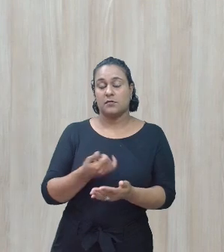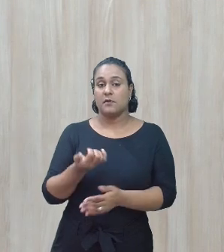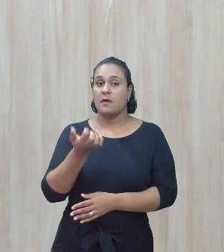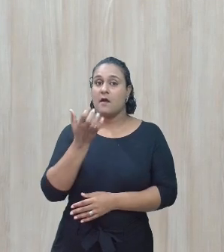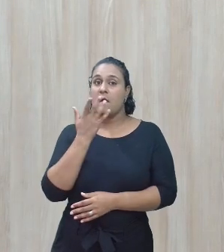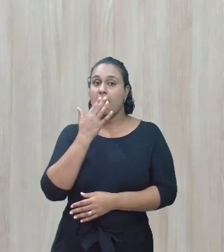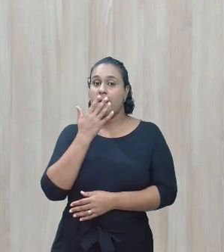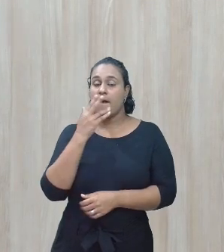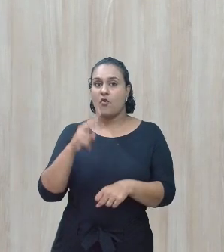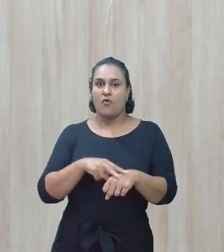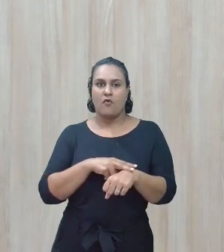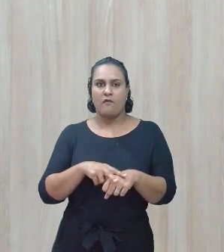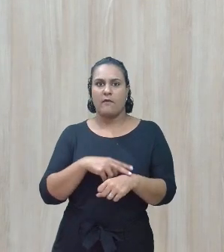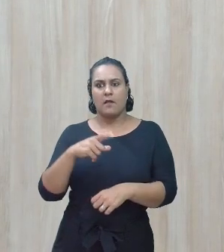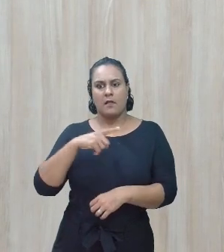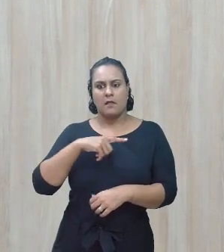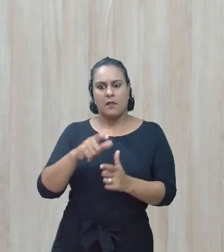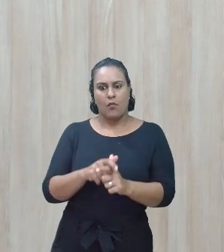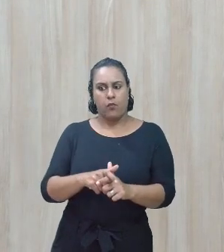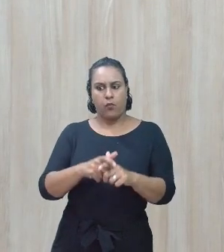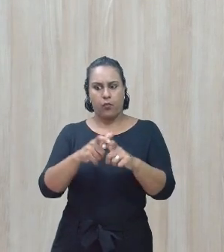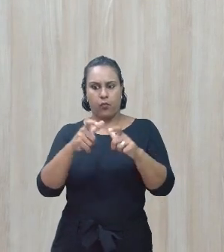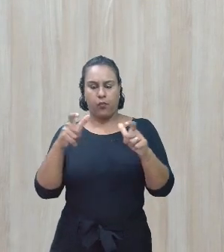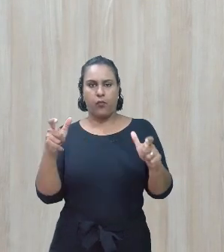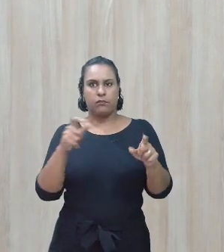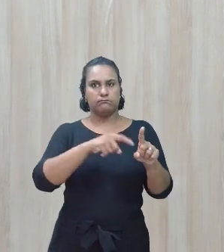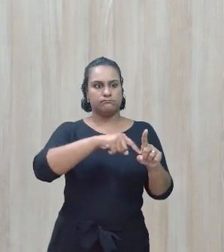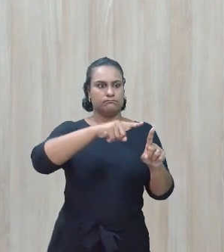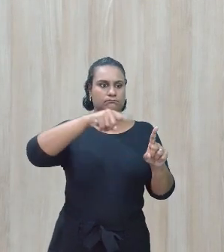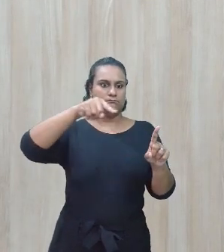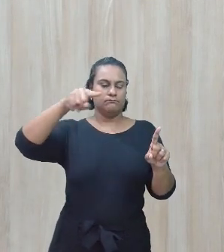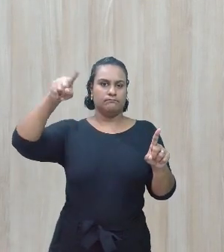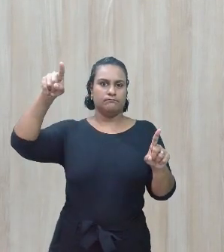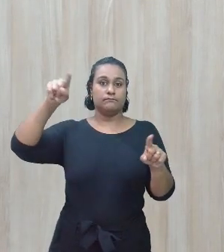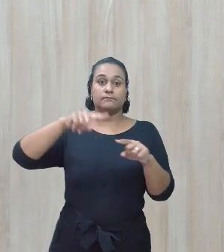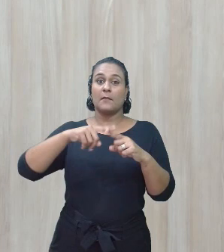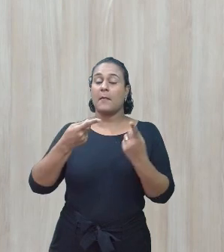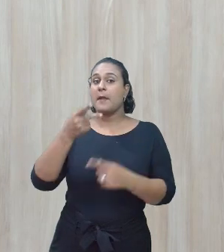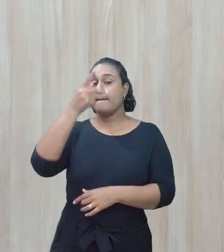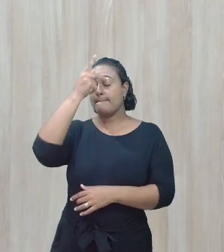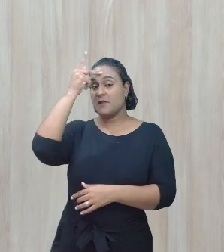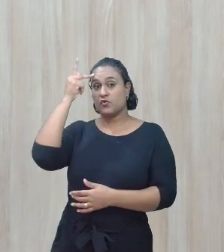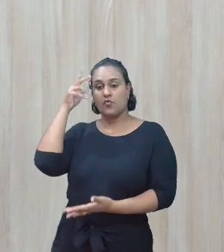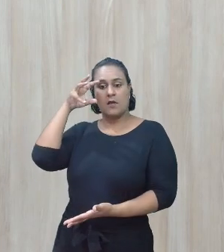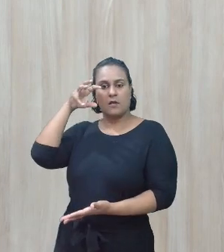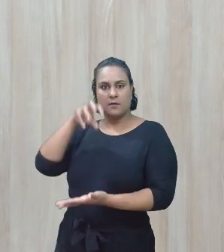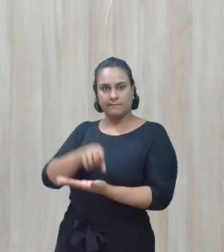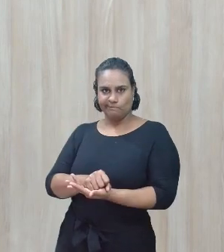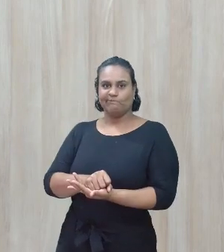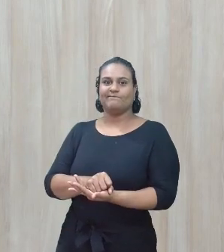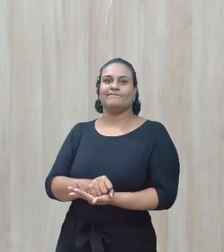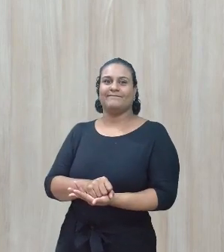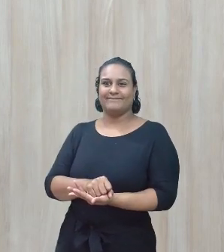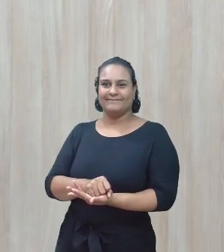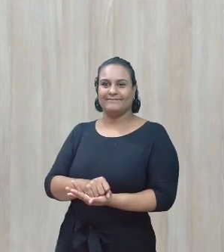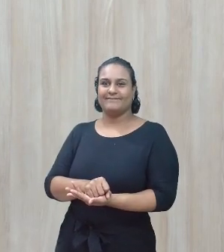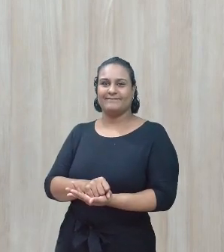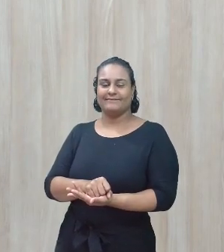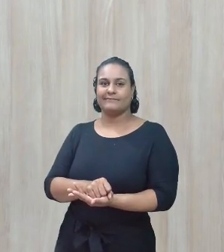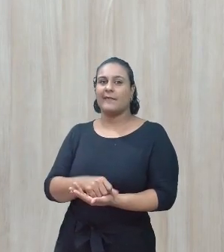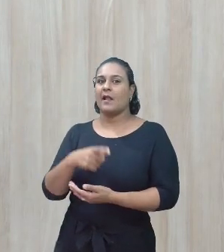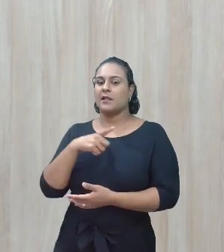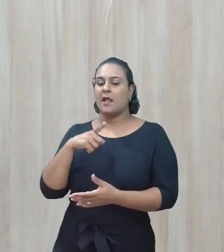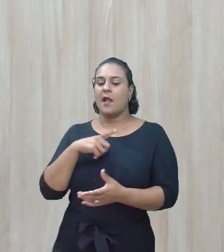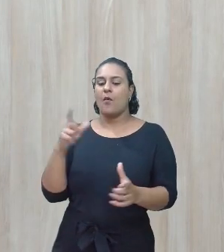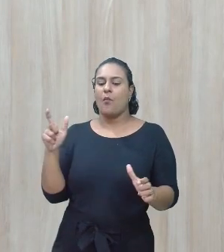tem uma quantidade grande. A quantidade de inscritos está sendo representada pela cor azul, mas a gente tem uma quantidade